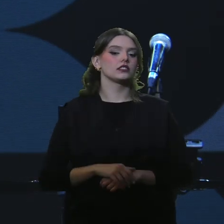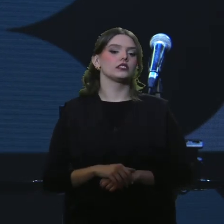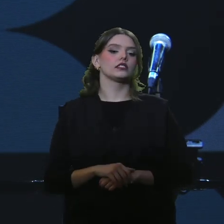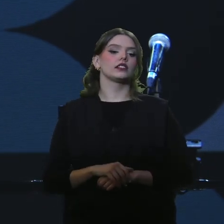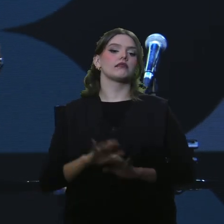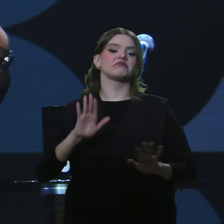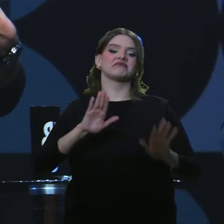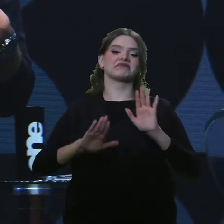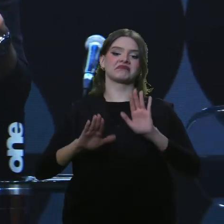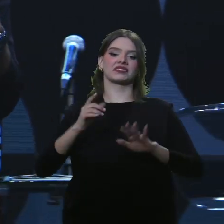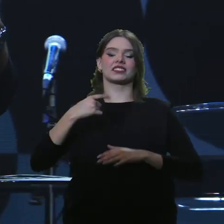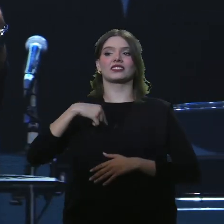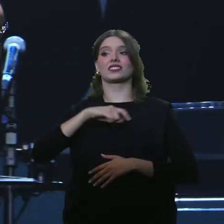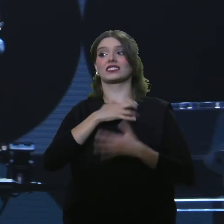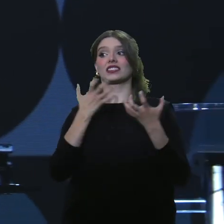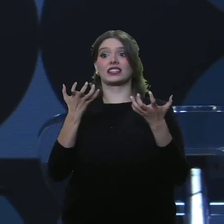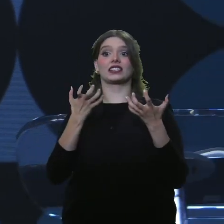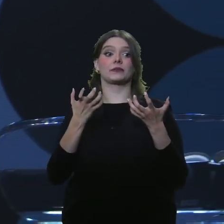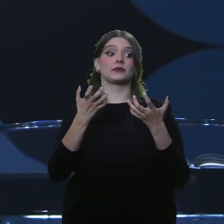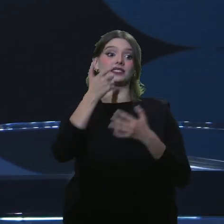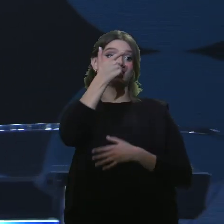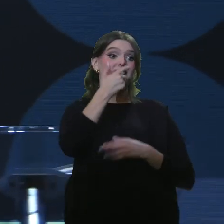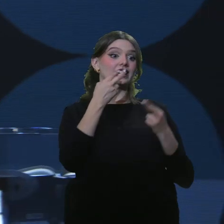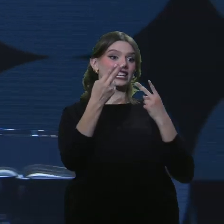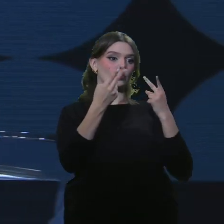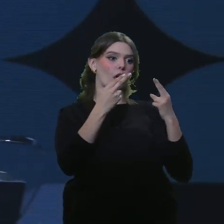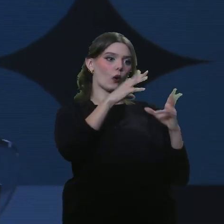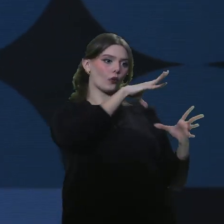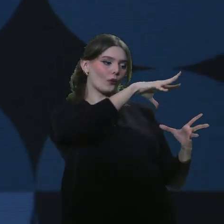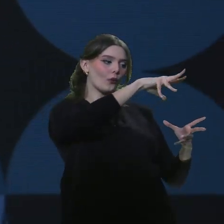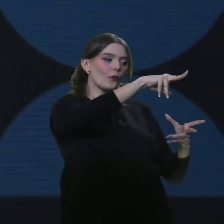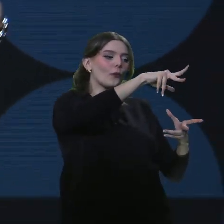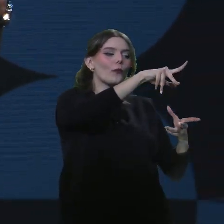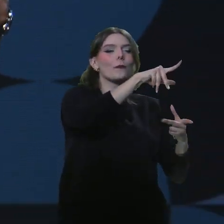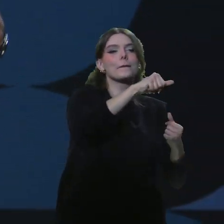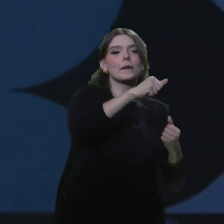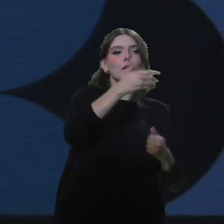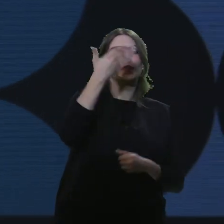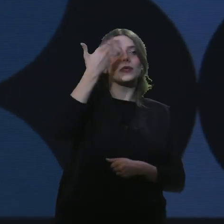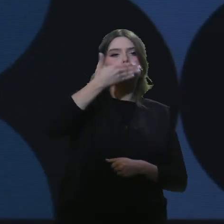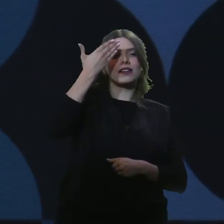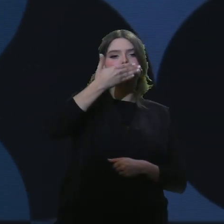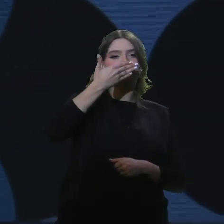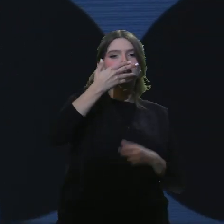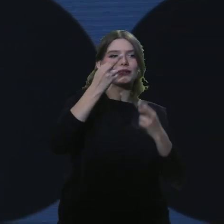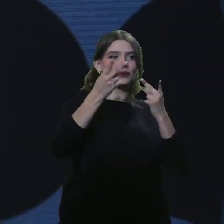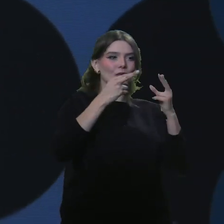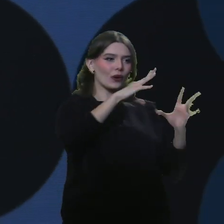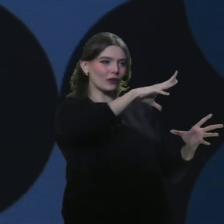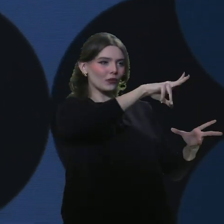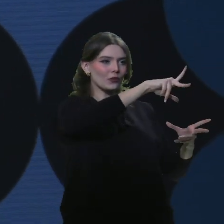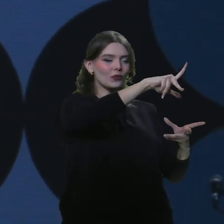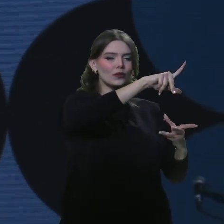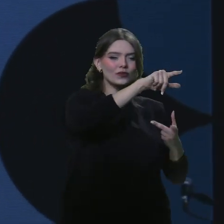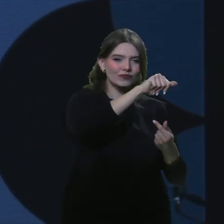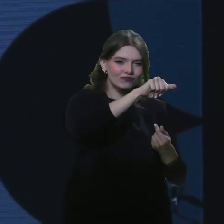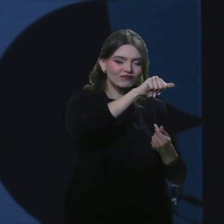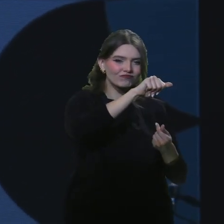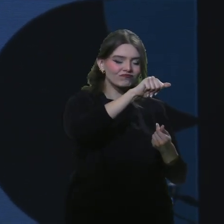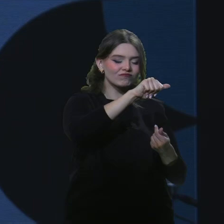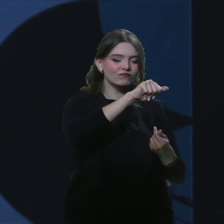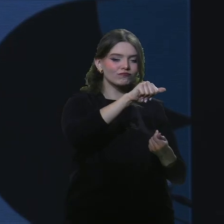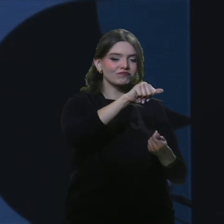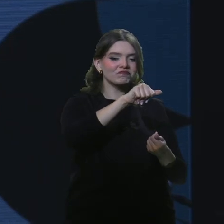Tantas vezes a gente tenta se adequar a esse mundo, parecer com esse mundo, sabe?